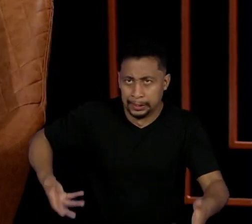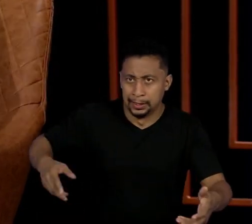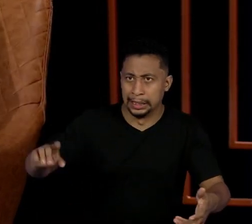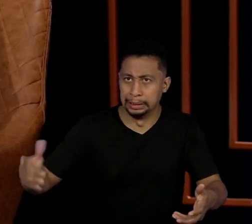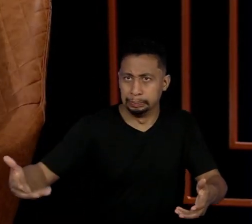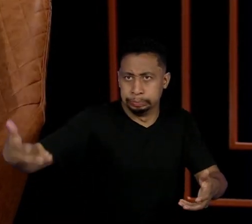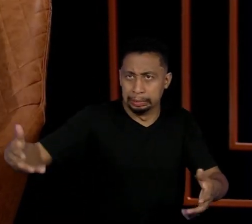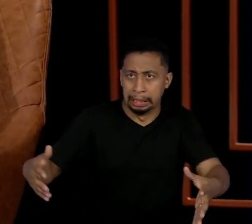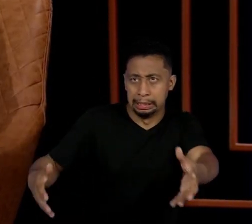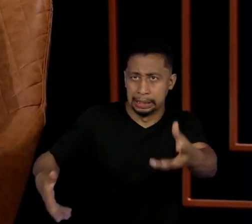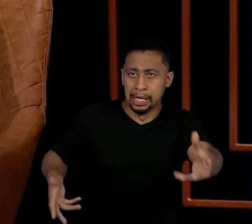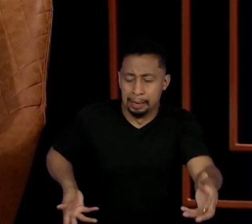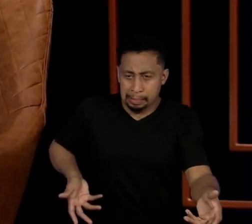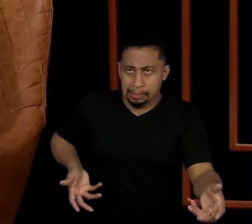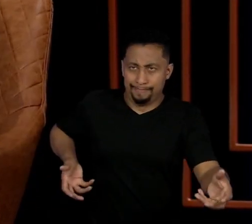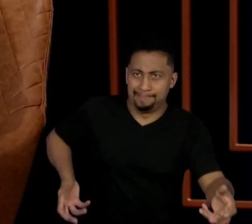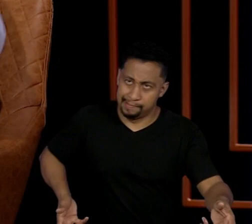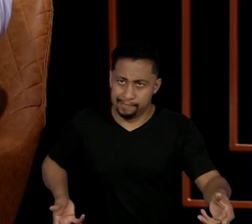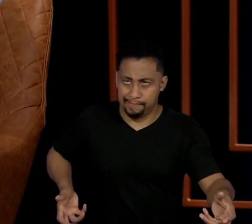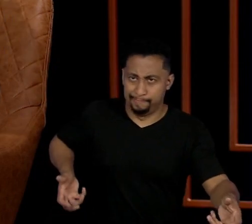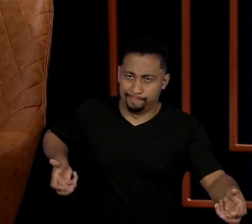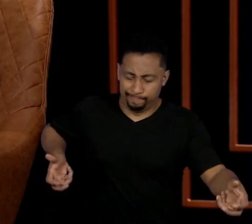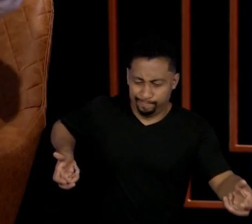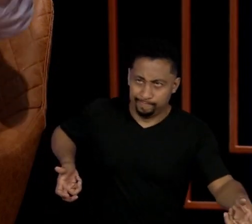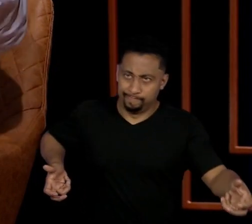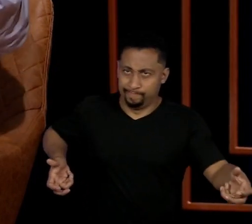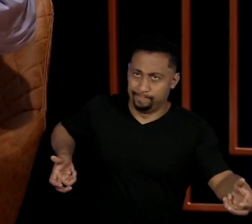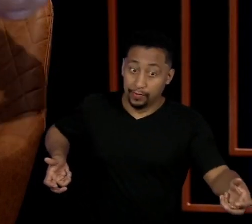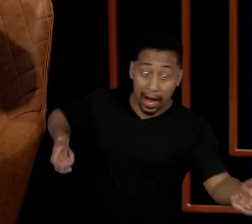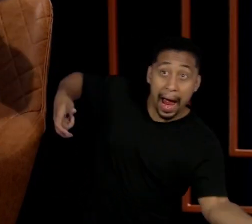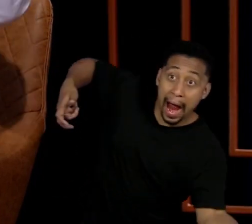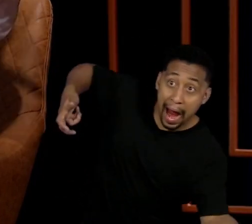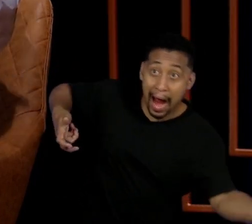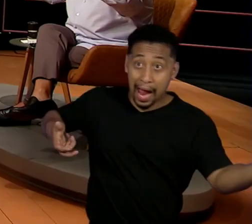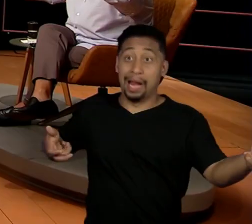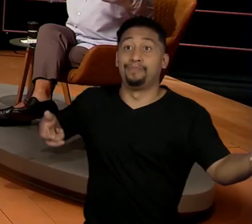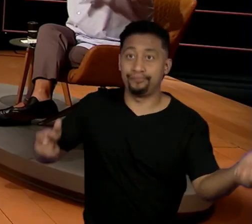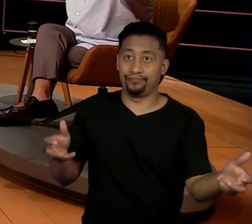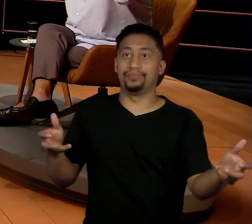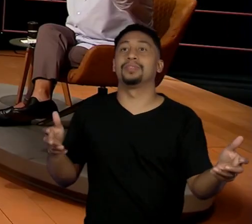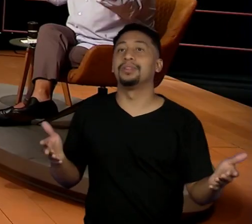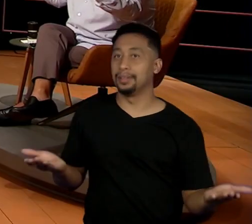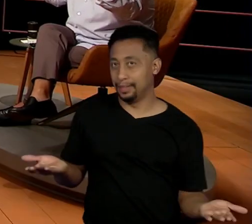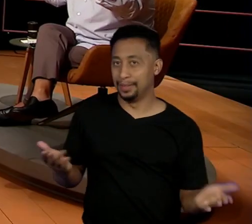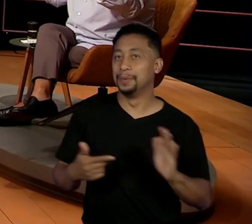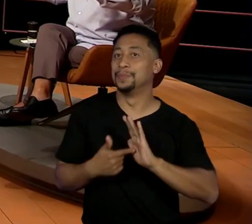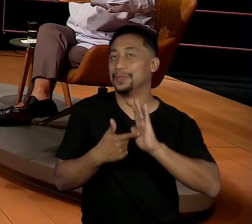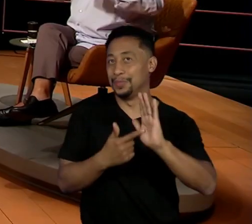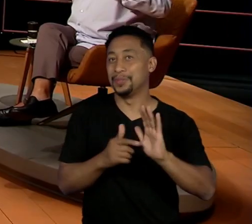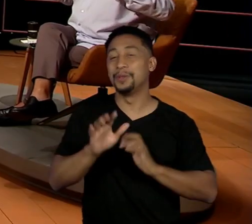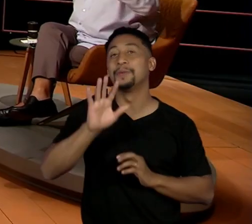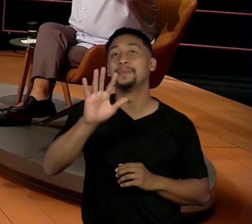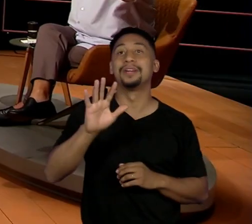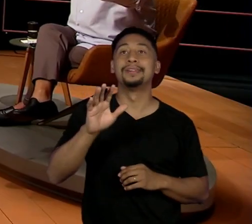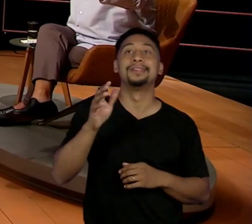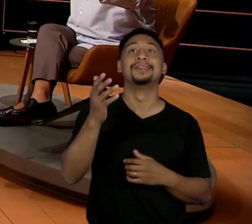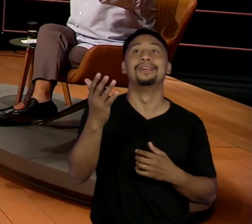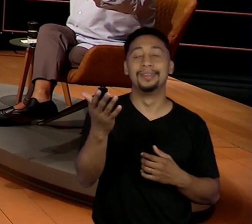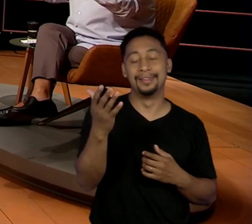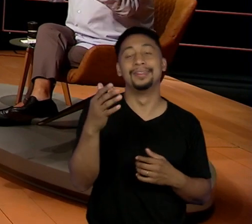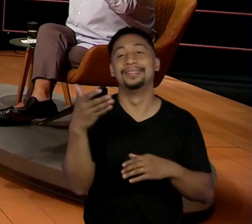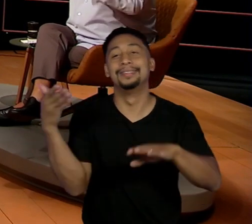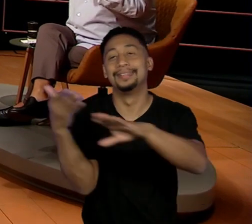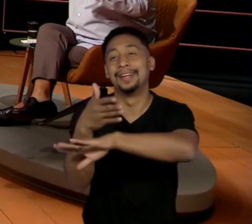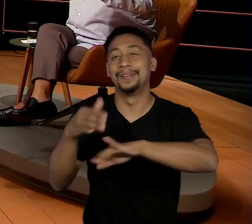que indicava quem ia fazer a prática de montagem, o espetáculo de final de curso, né? Que você entrava no